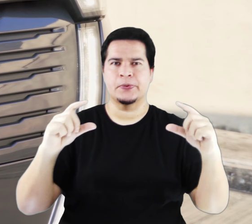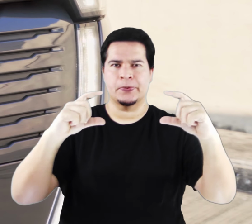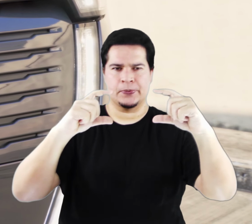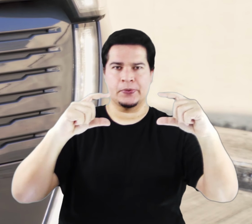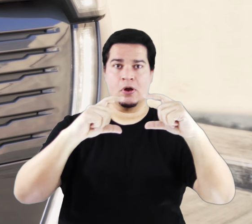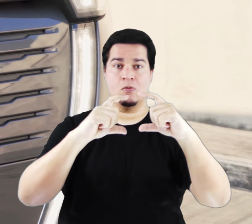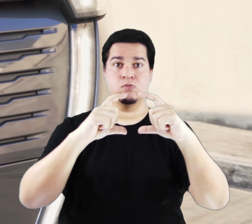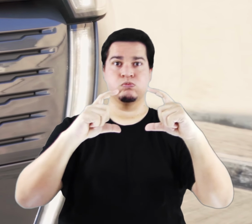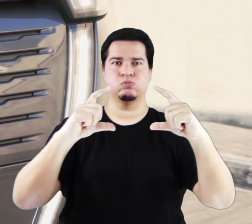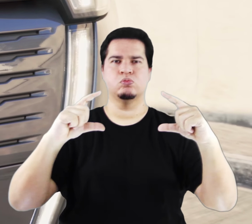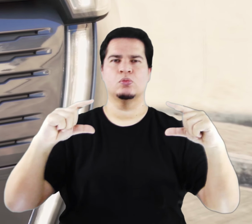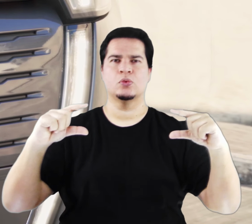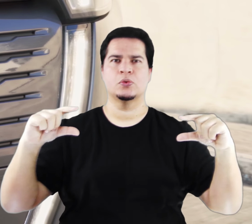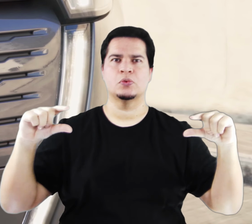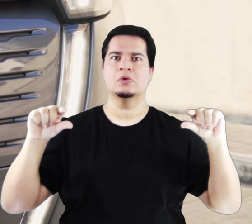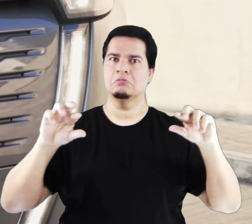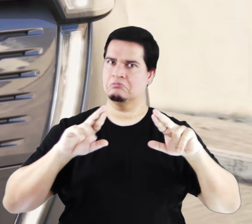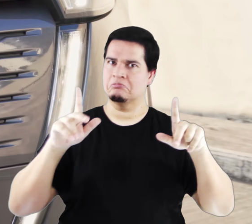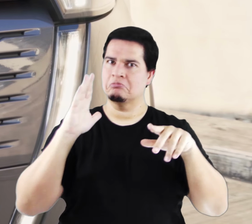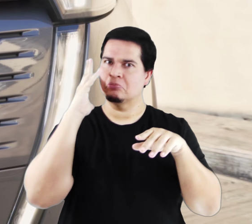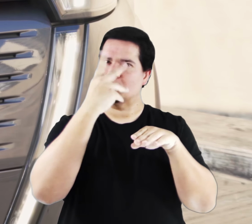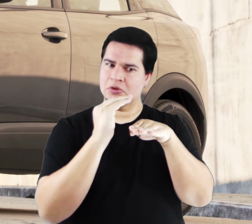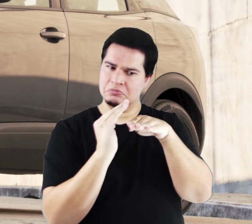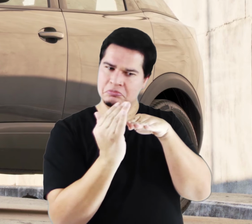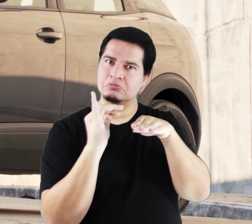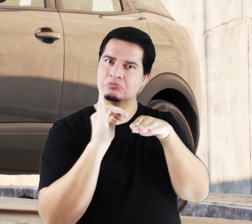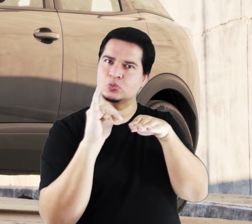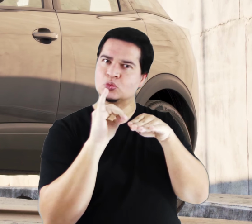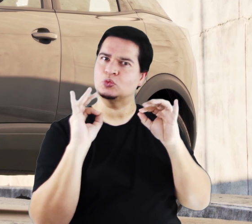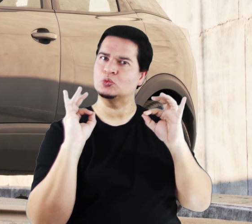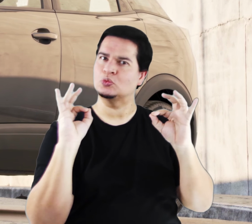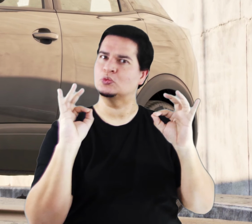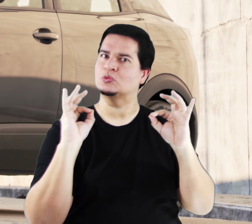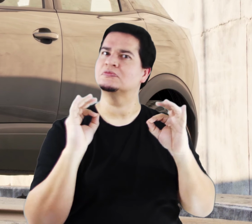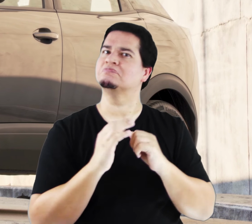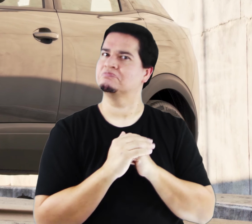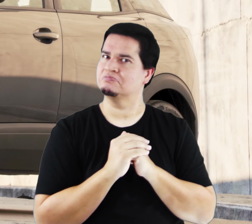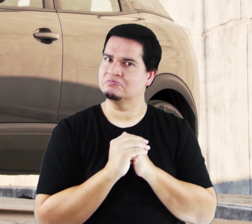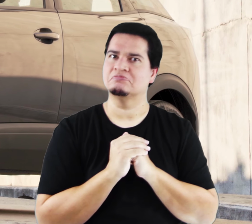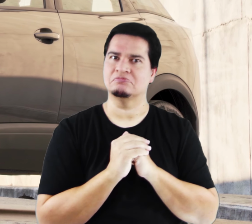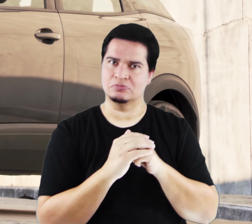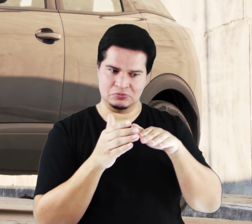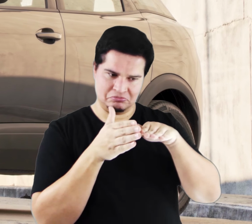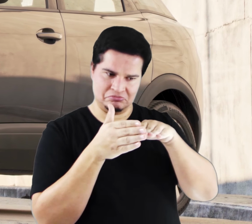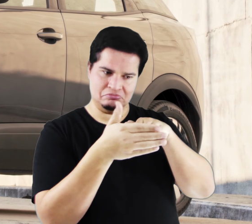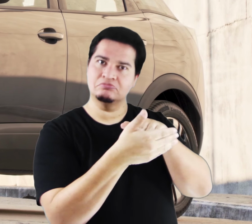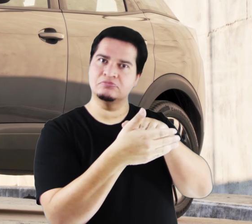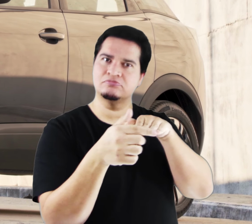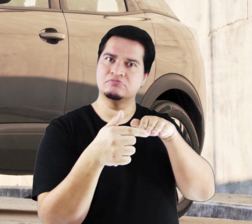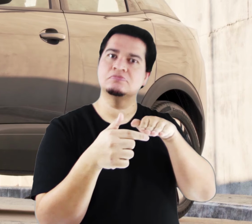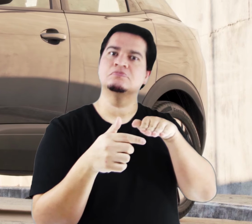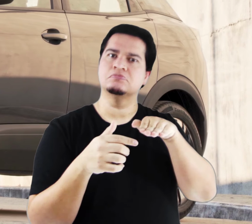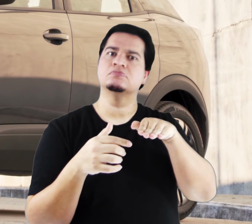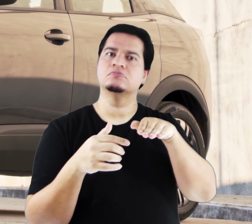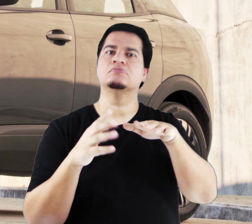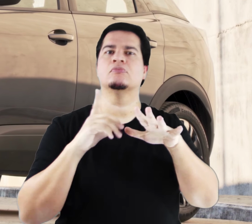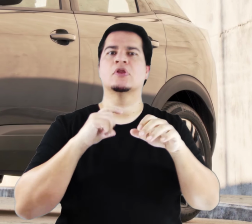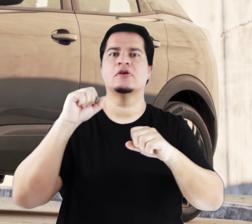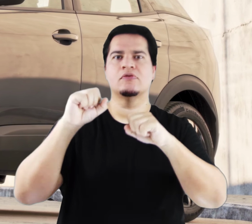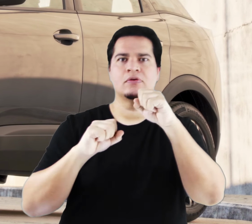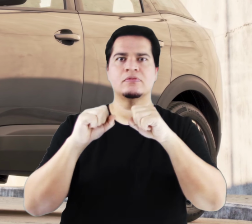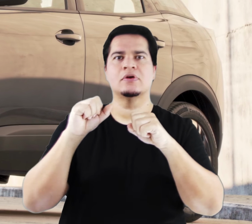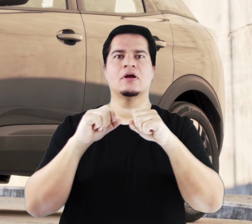relevo aqui. Então é uma coisa assim realmente espetacular e ao mesmo tempo elegante, né? É muito fácil você passar da medida